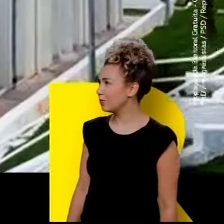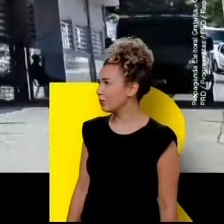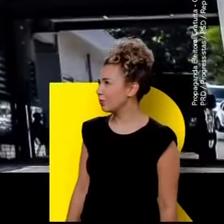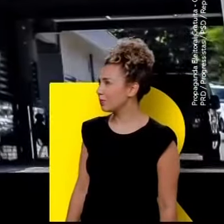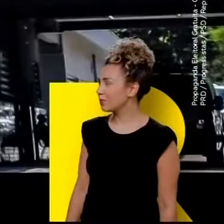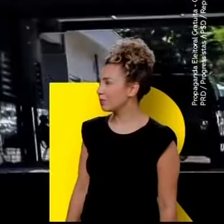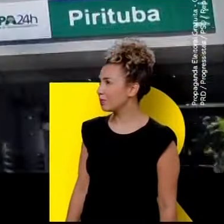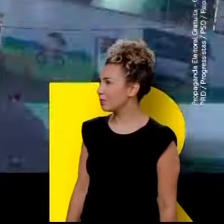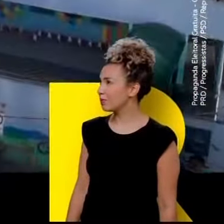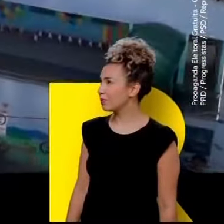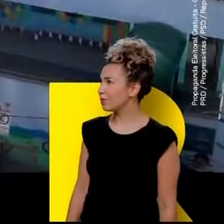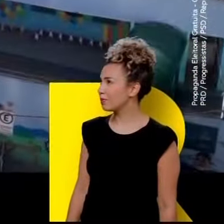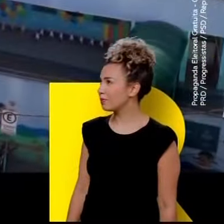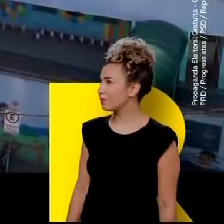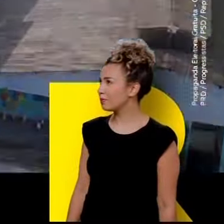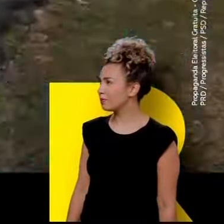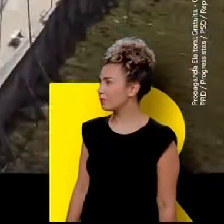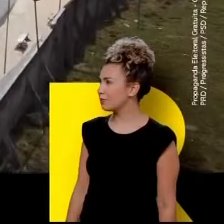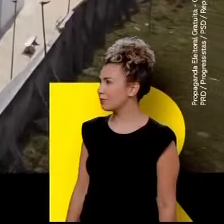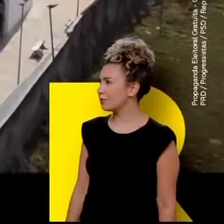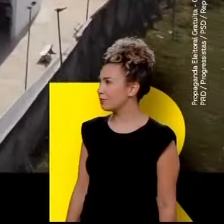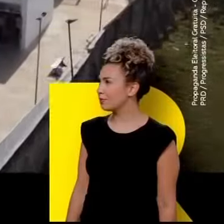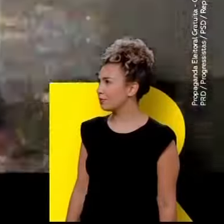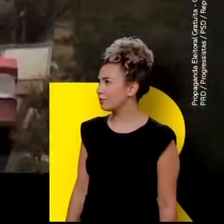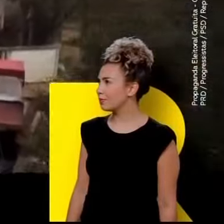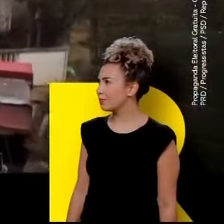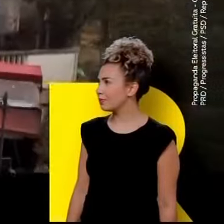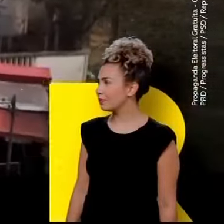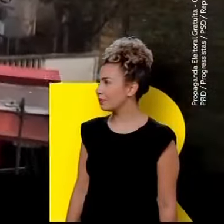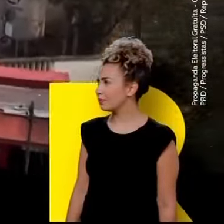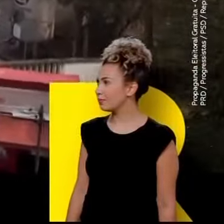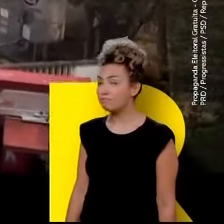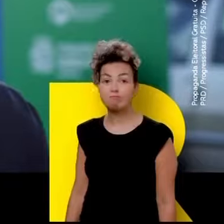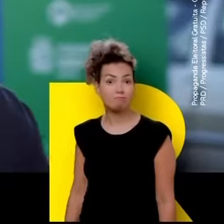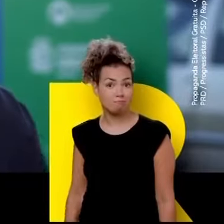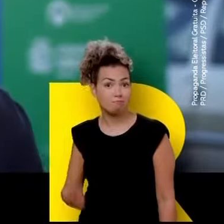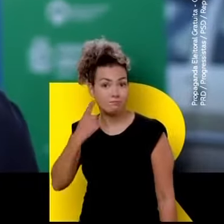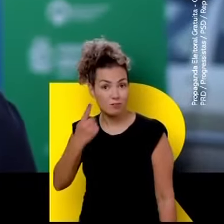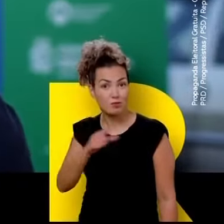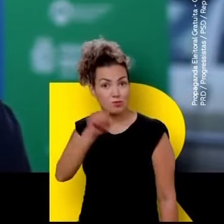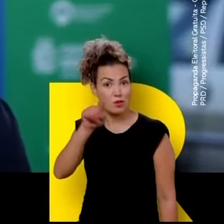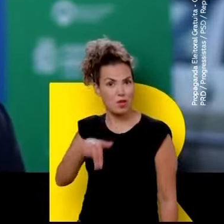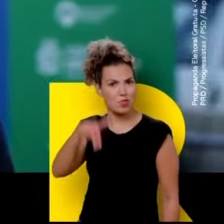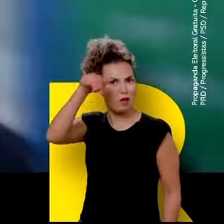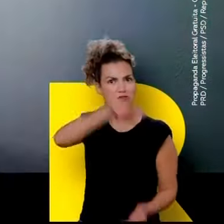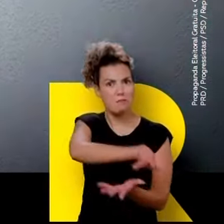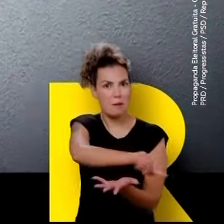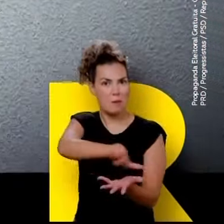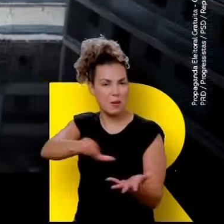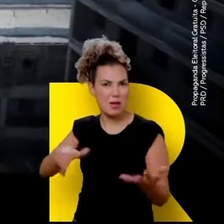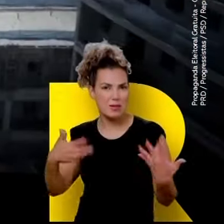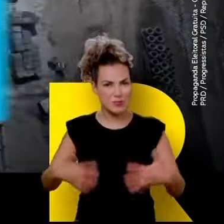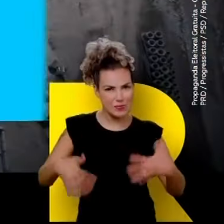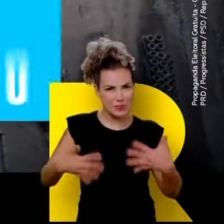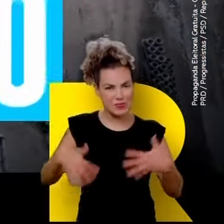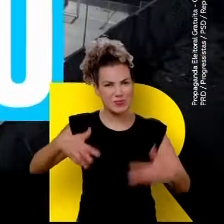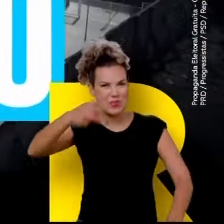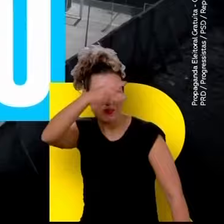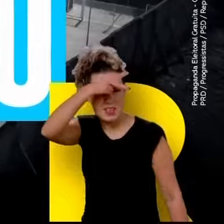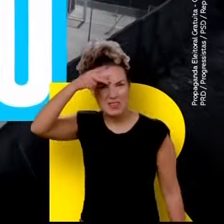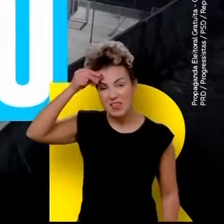Perus, Pirituba, Elisa Maria, Jardim Peri, UPA Vila Maria Baixa e tem muito mais. Esse é o